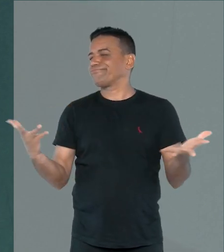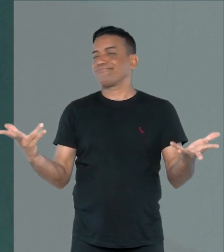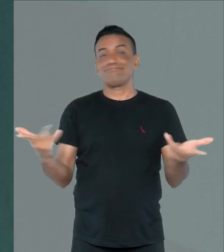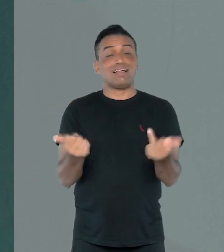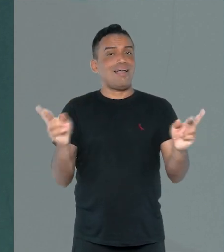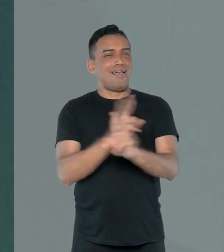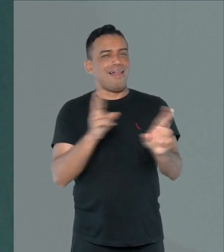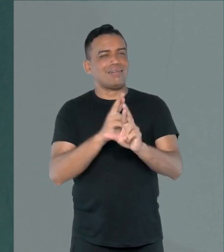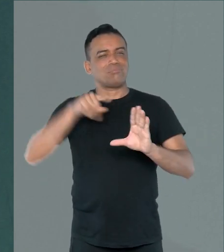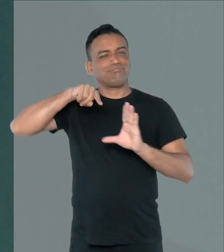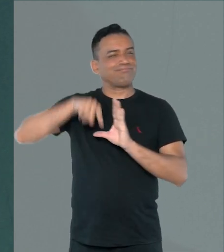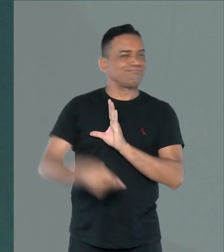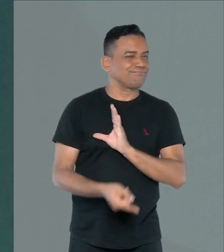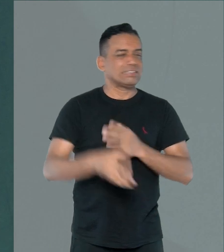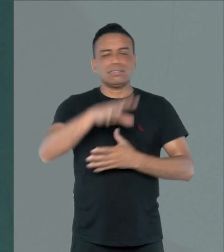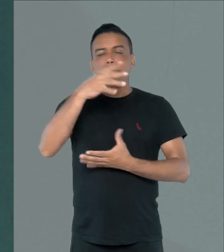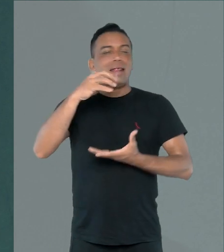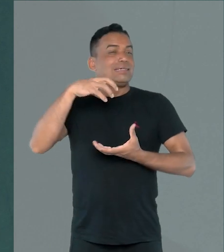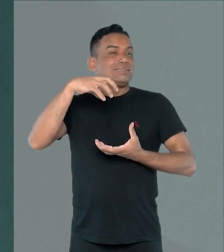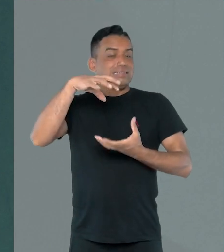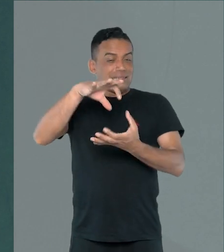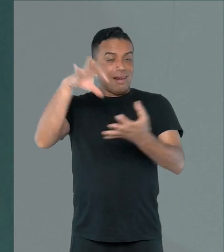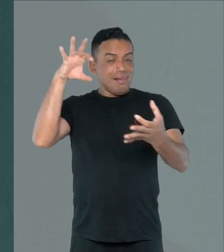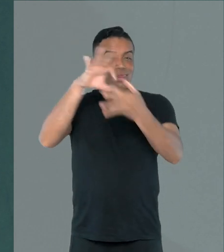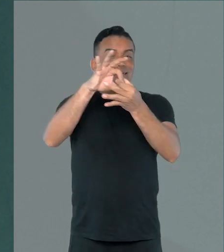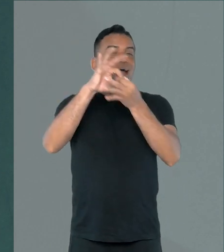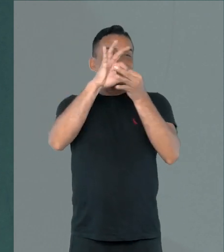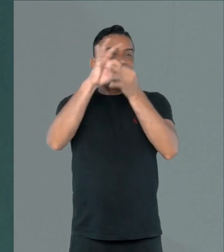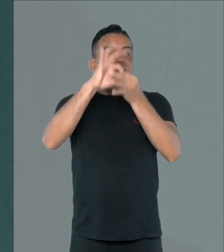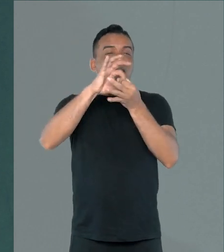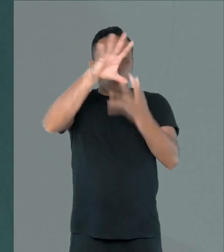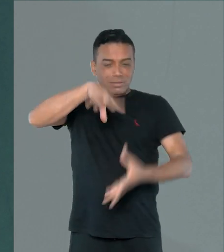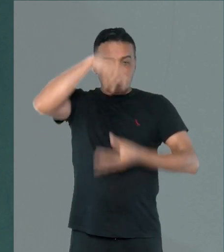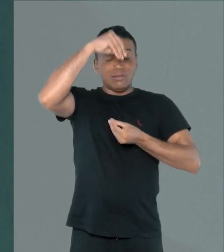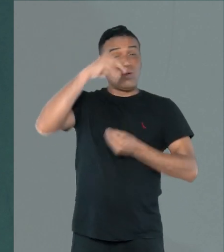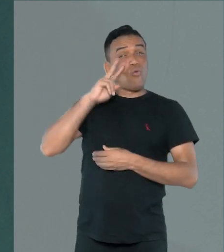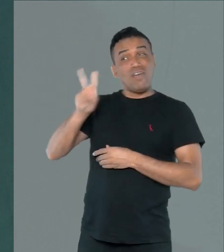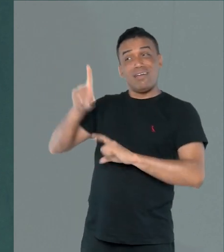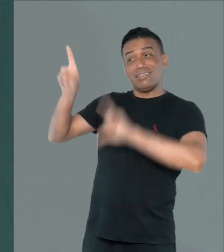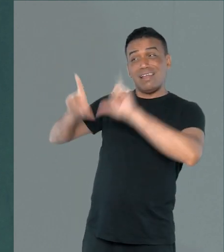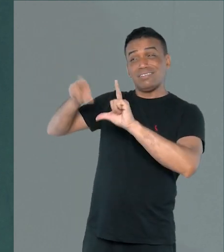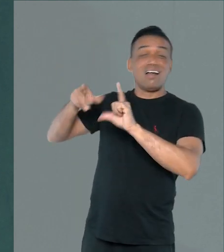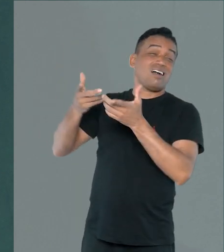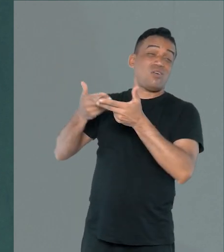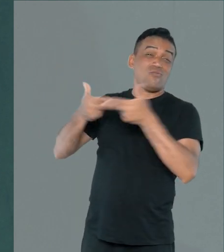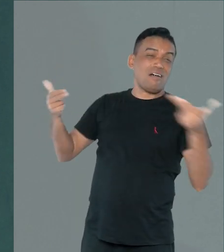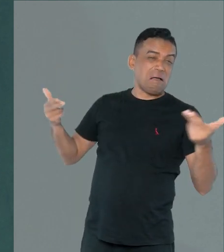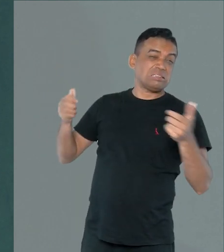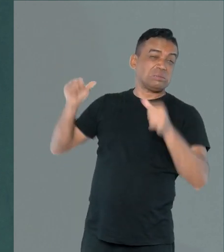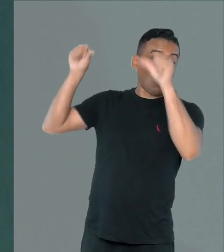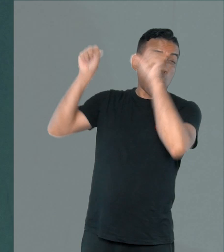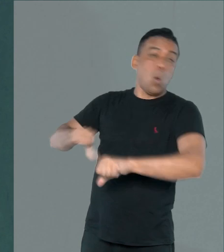relação de cabeça, que é a relação de espírito, né? A gente hoje vê tanta porcaria na televisão, nas telas, a gente não se